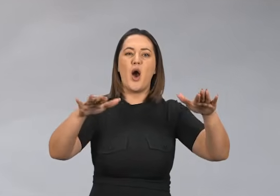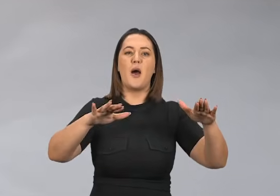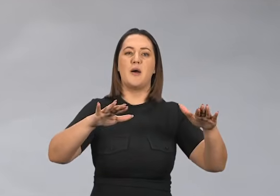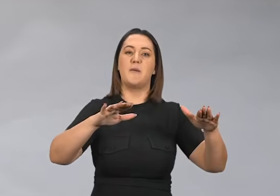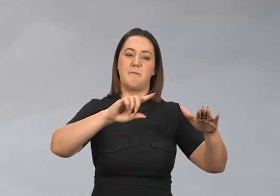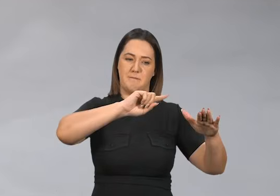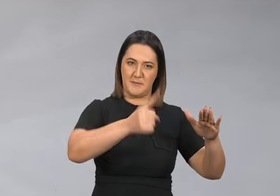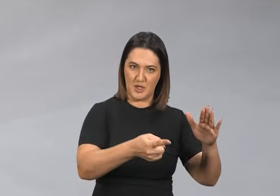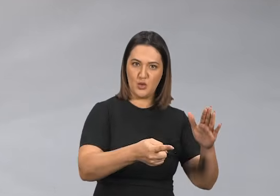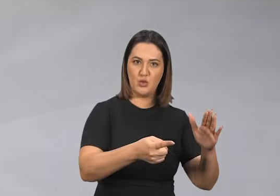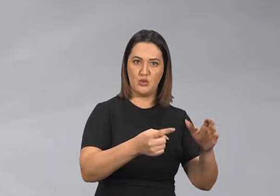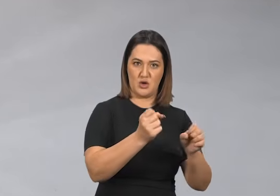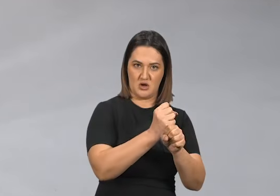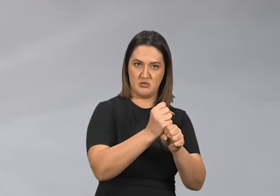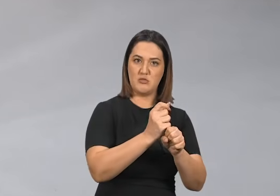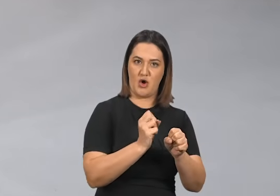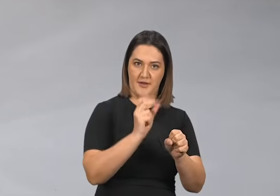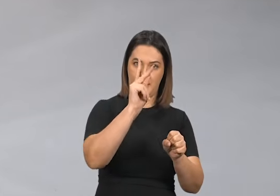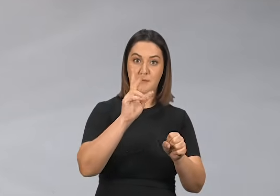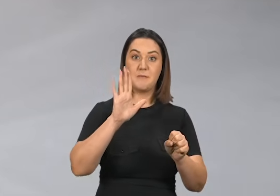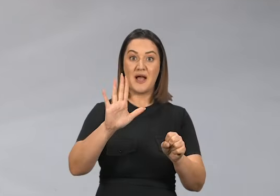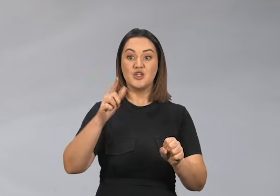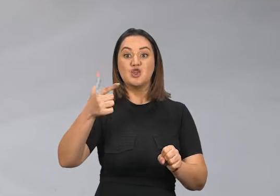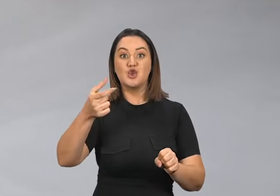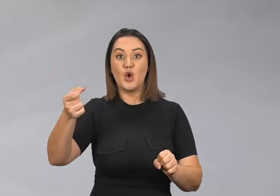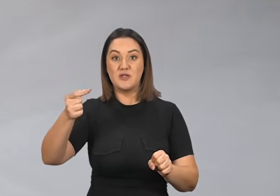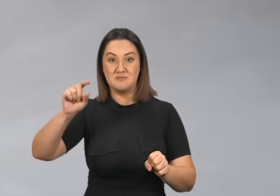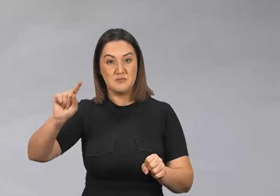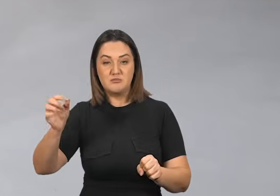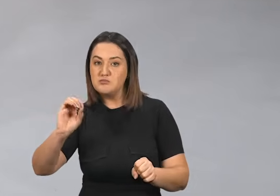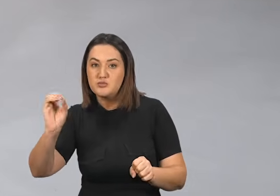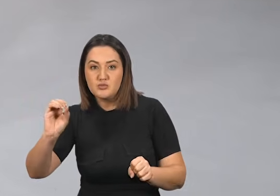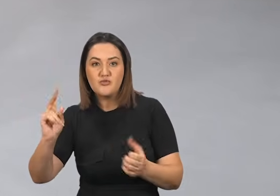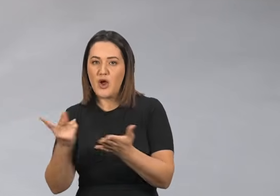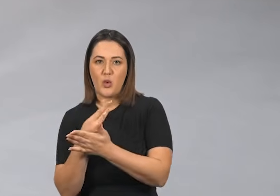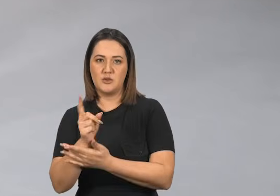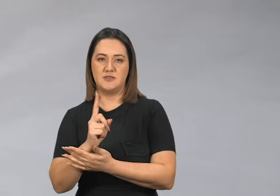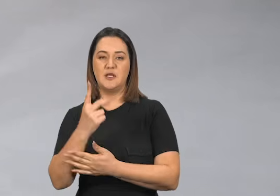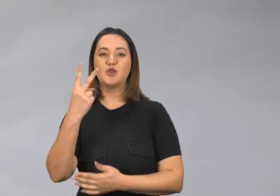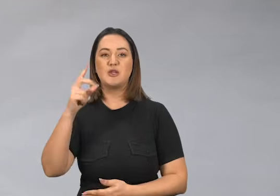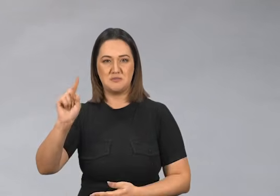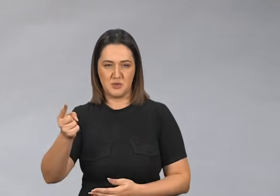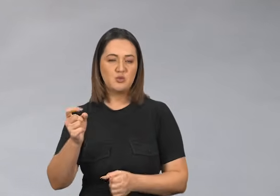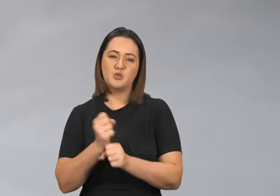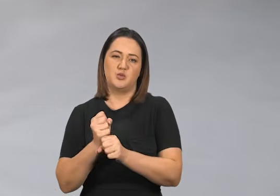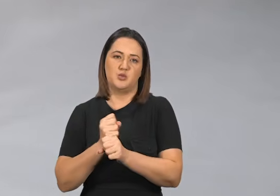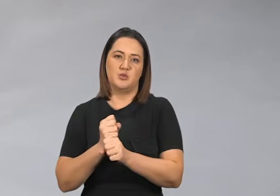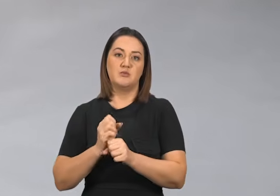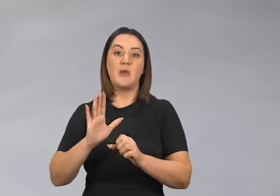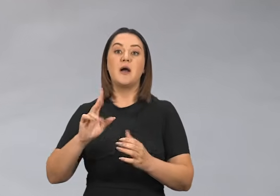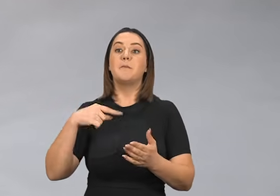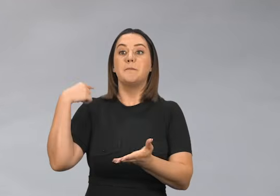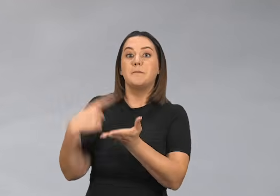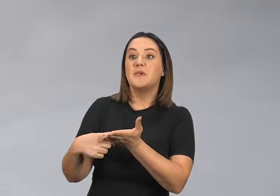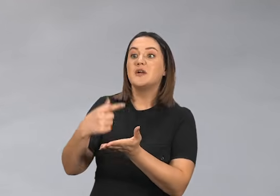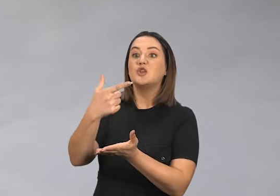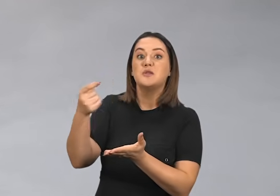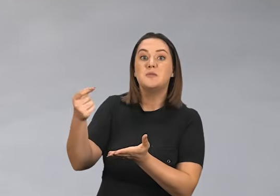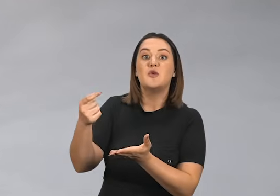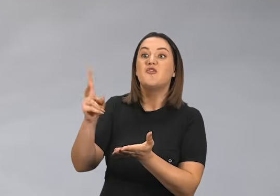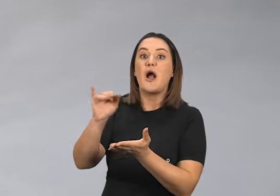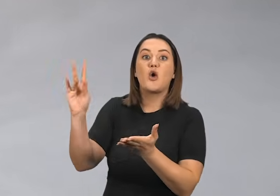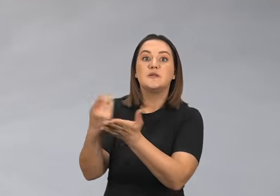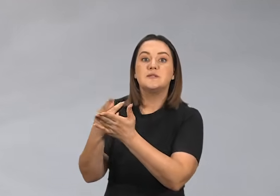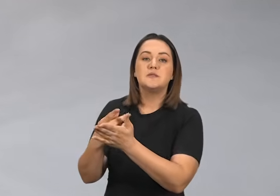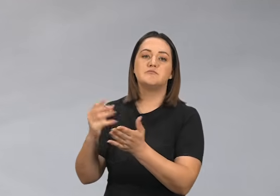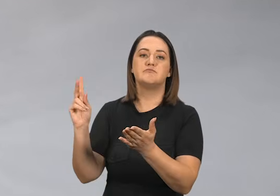por outras pessoas famosas. E passamos o ano 2000 e Jesus não veio. Depois marcaram para 2001, também